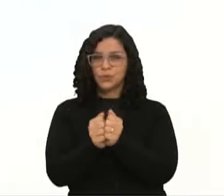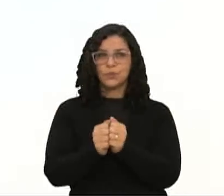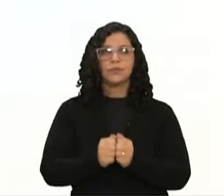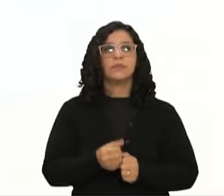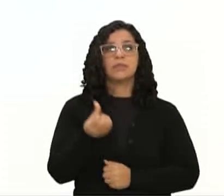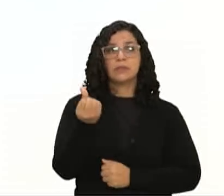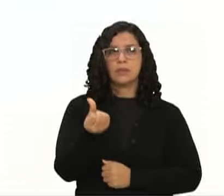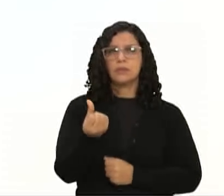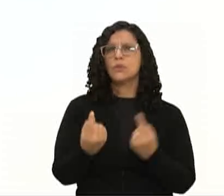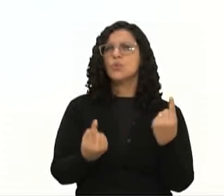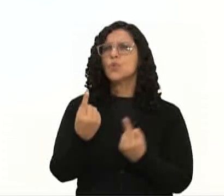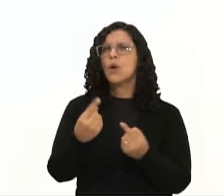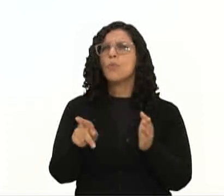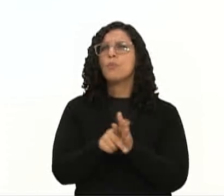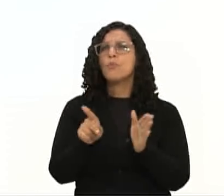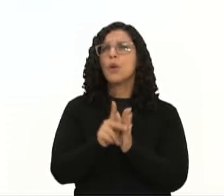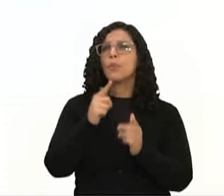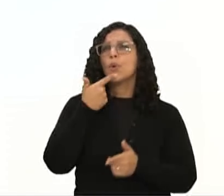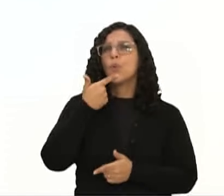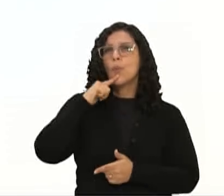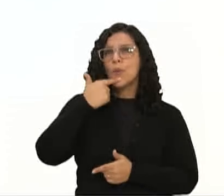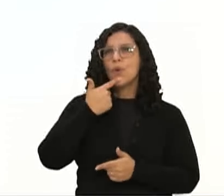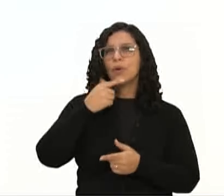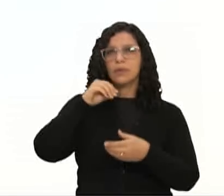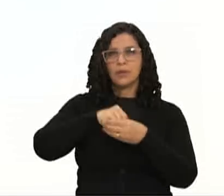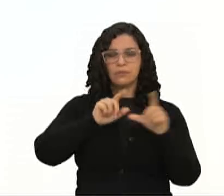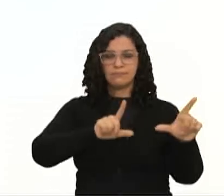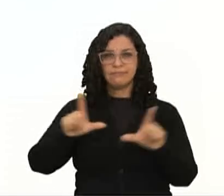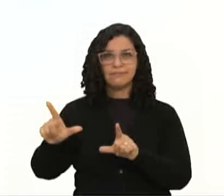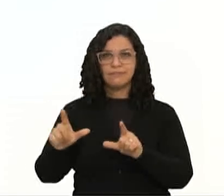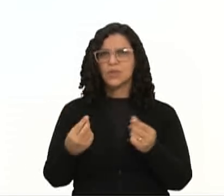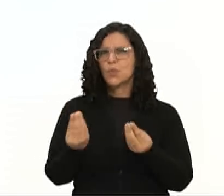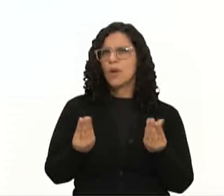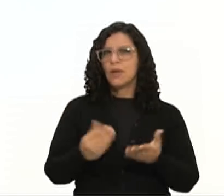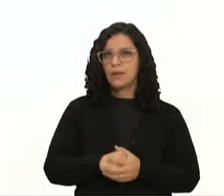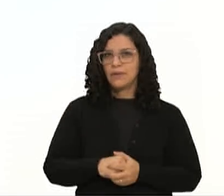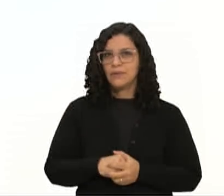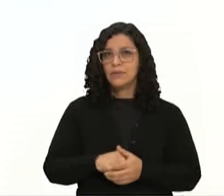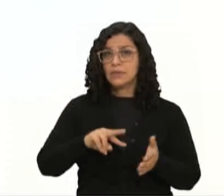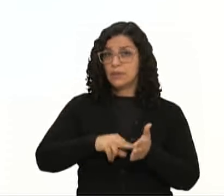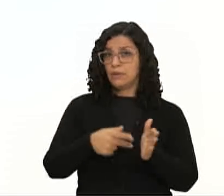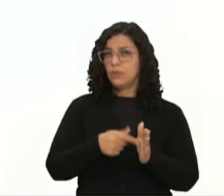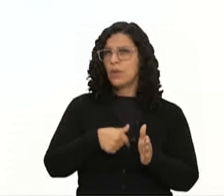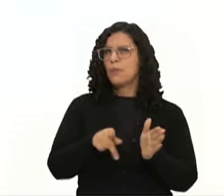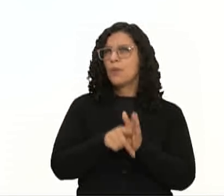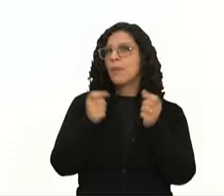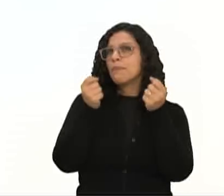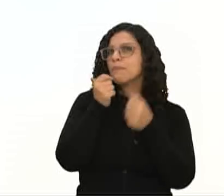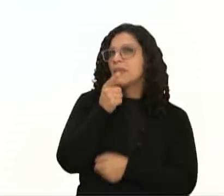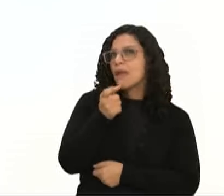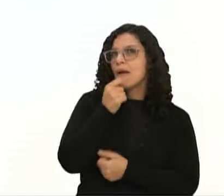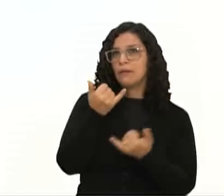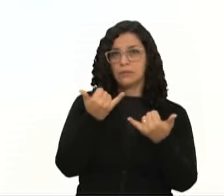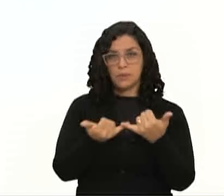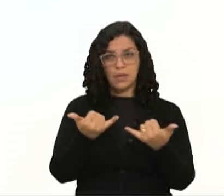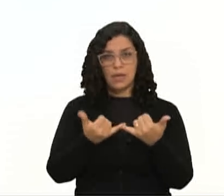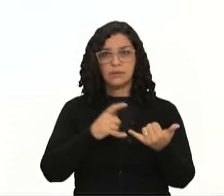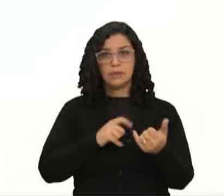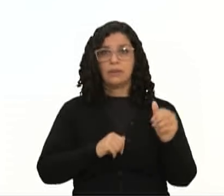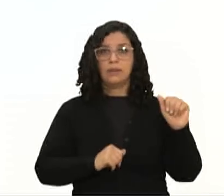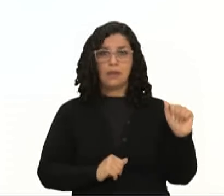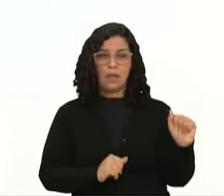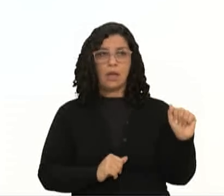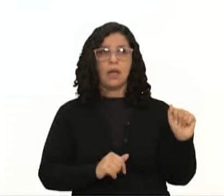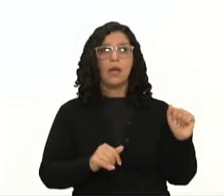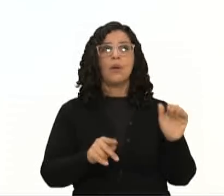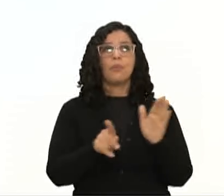Number 6. Qual é o humor da comic strip? O que faz ela tornar engraçada? Letra A,